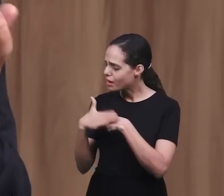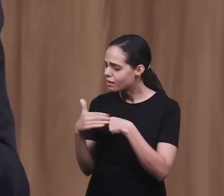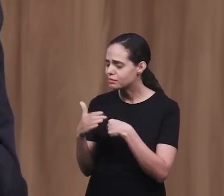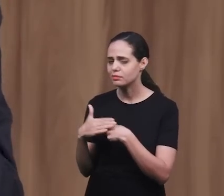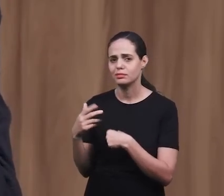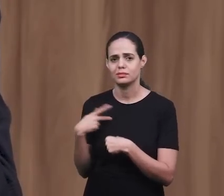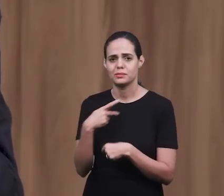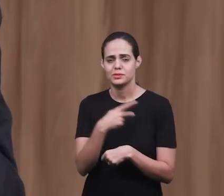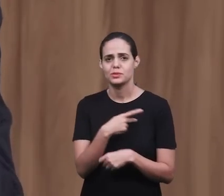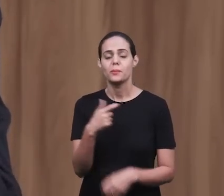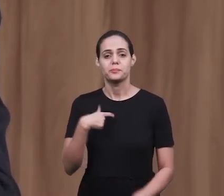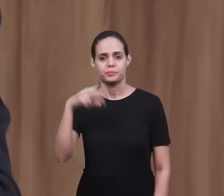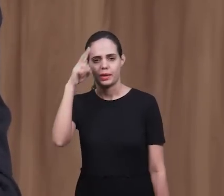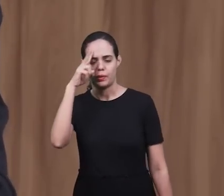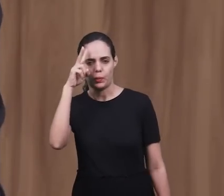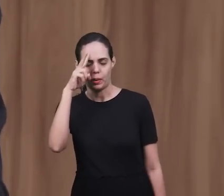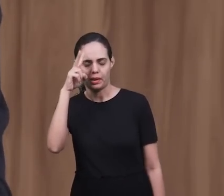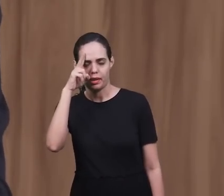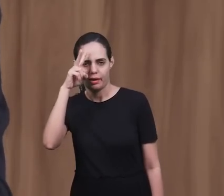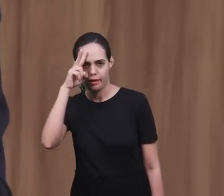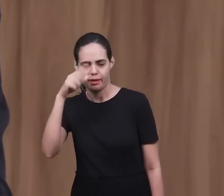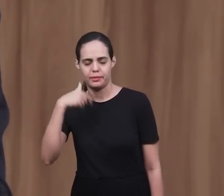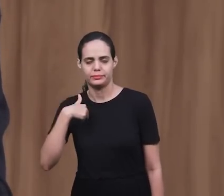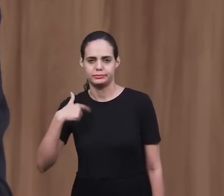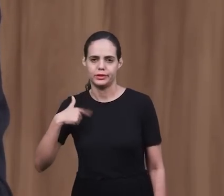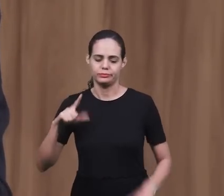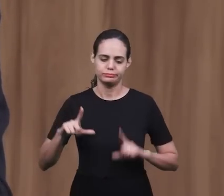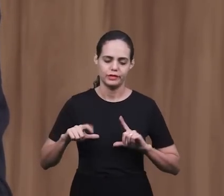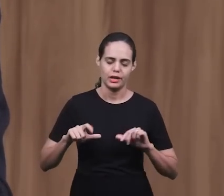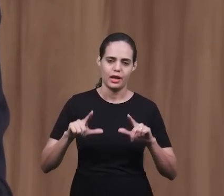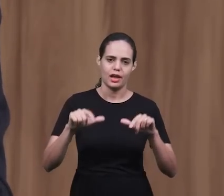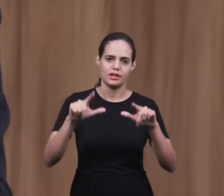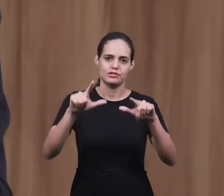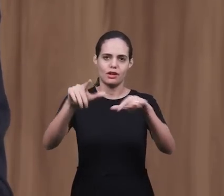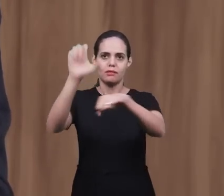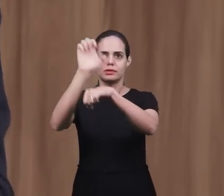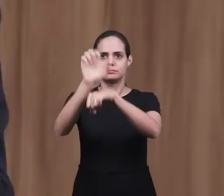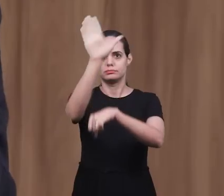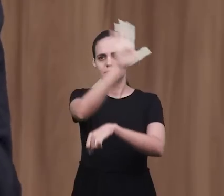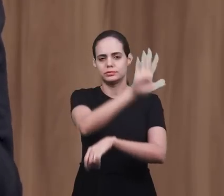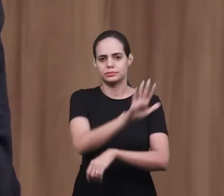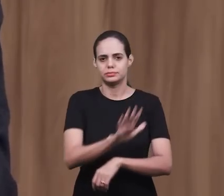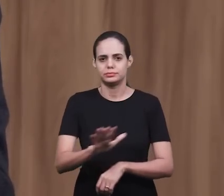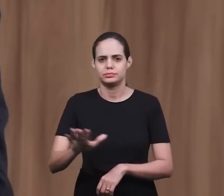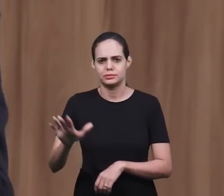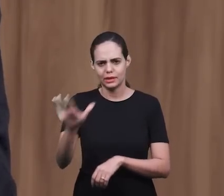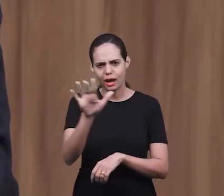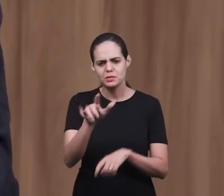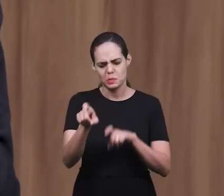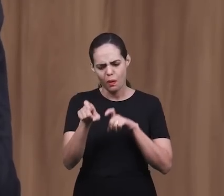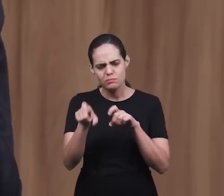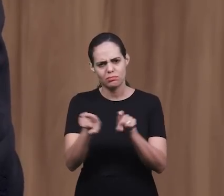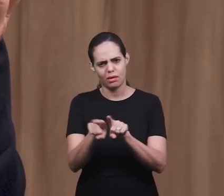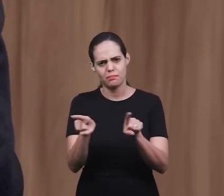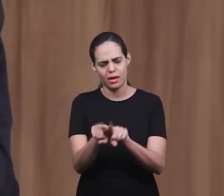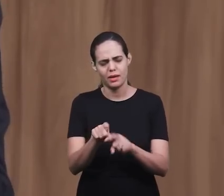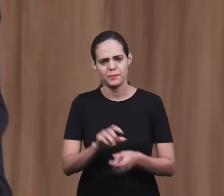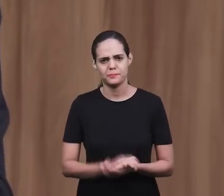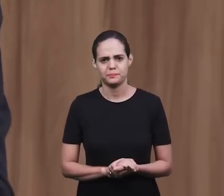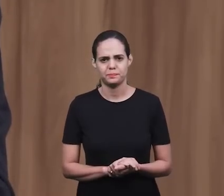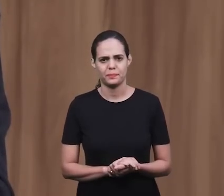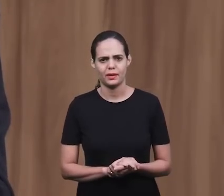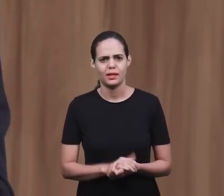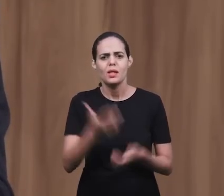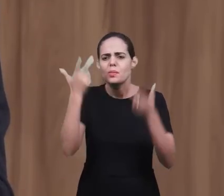para lá, para o interior do estado. E aí era muito natural que as famílias preparassem almoço. O pastor almoça na minha